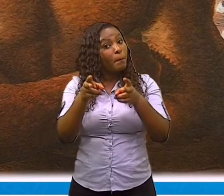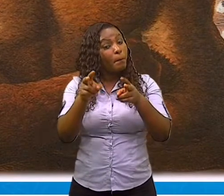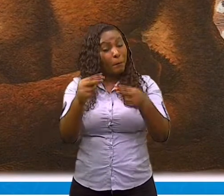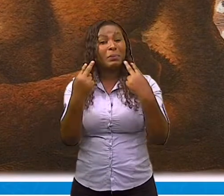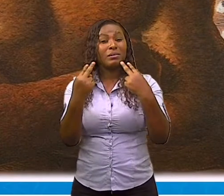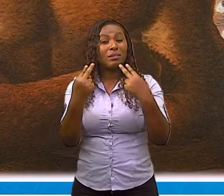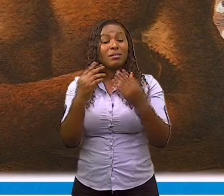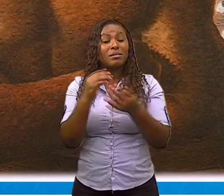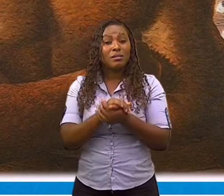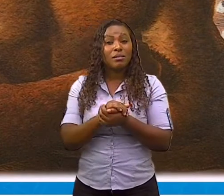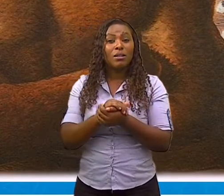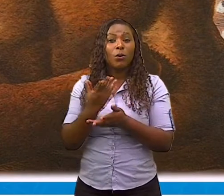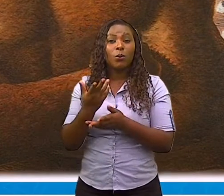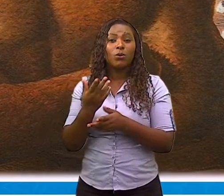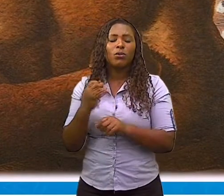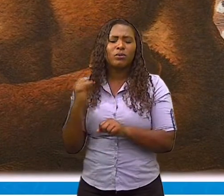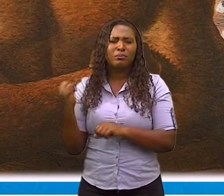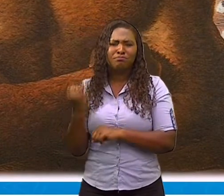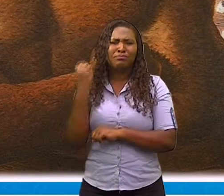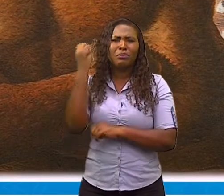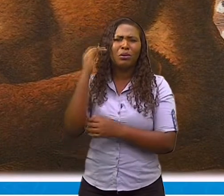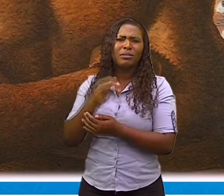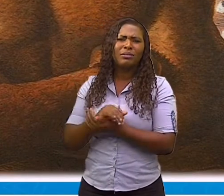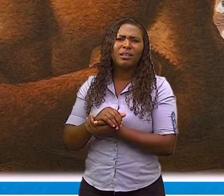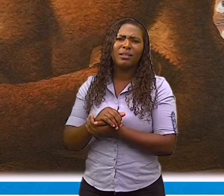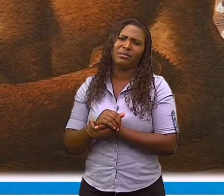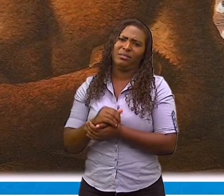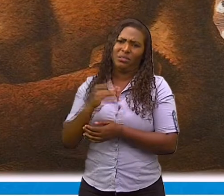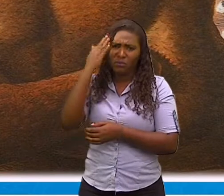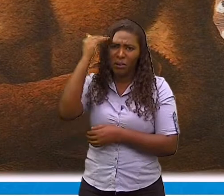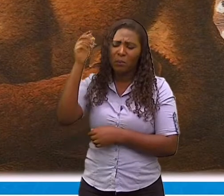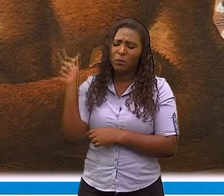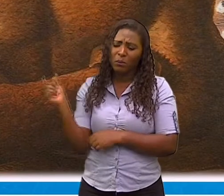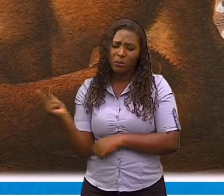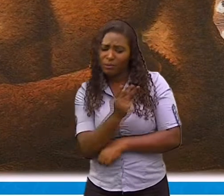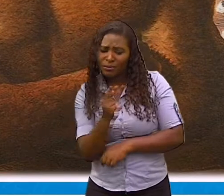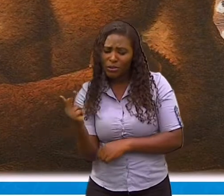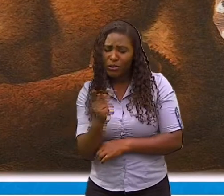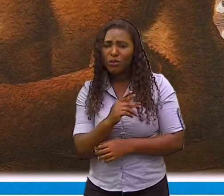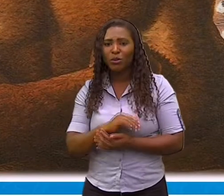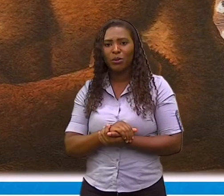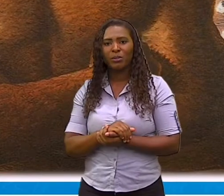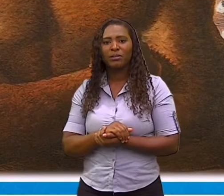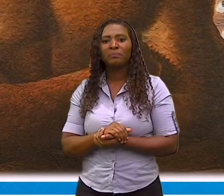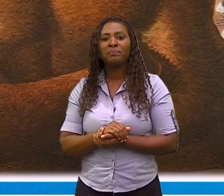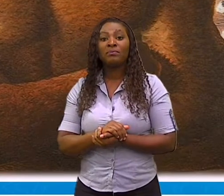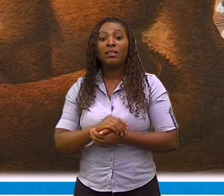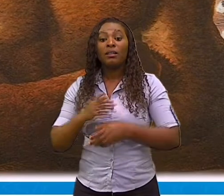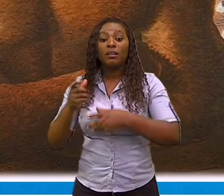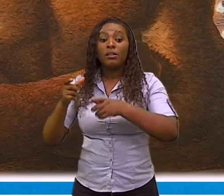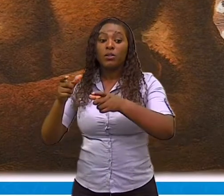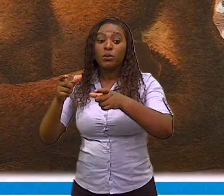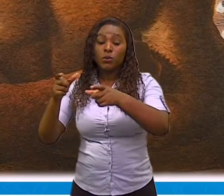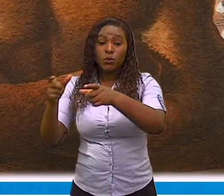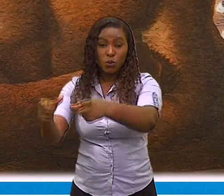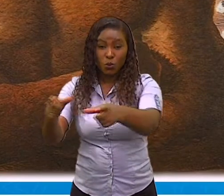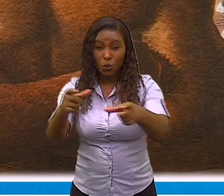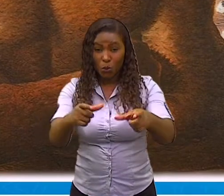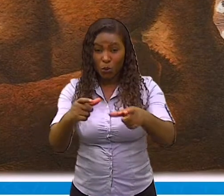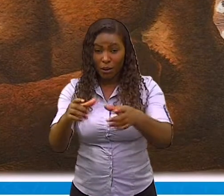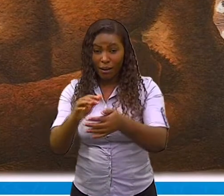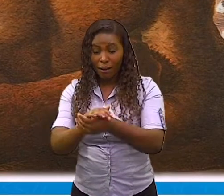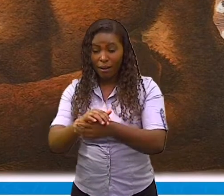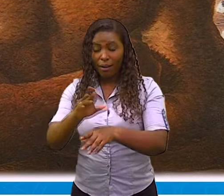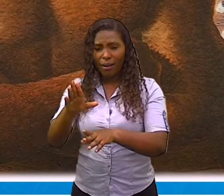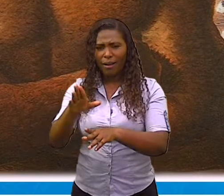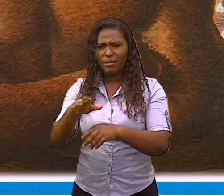terão lugar no Salão Poussin, em Buenos Aires, bem como nos salões da Comissão Nacional de Belas Artes, em